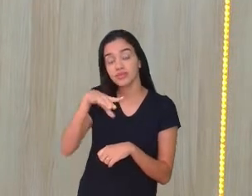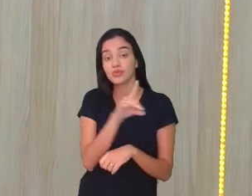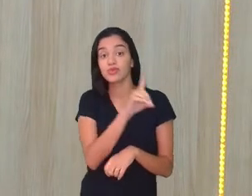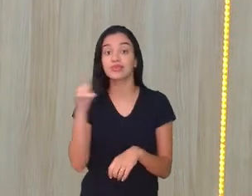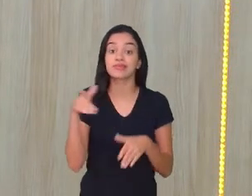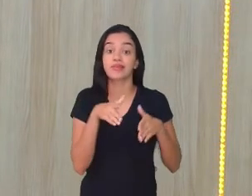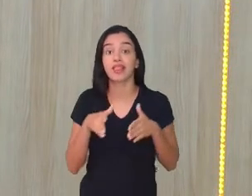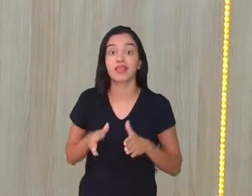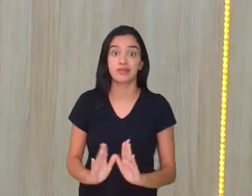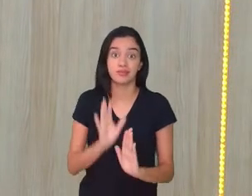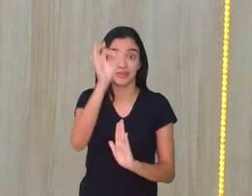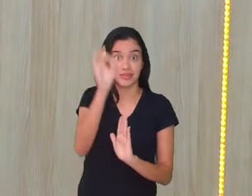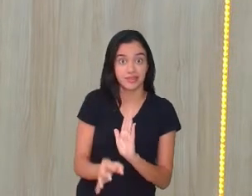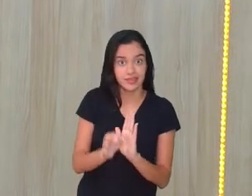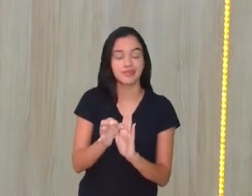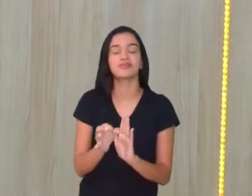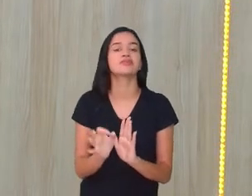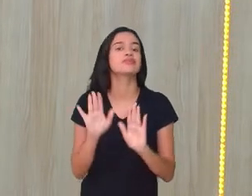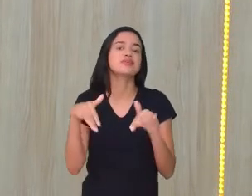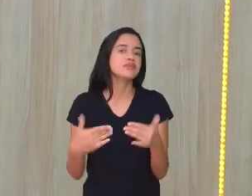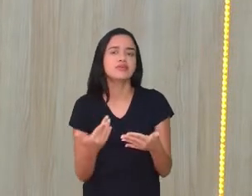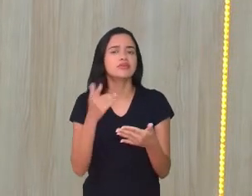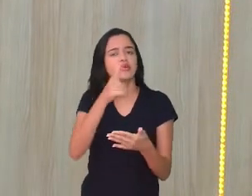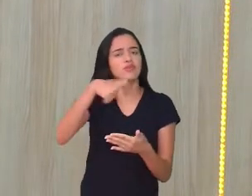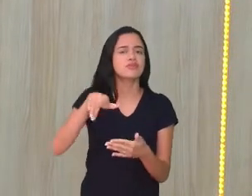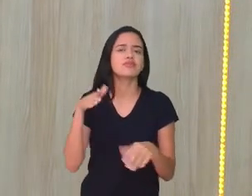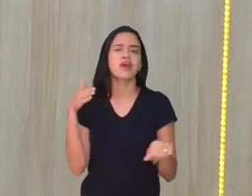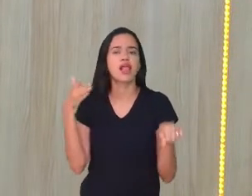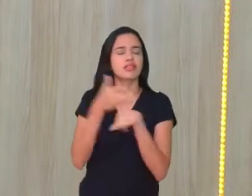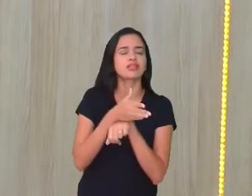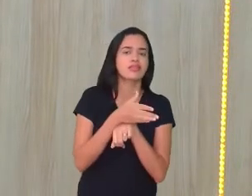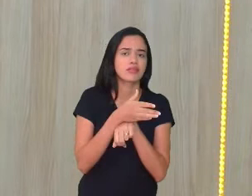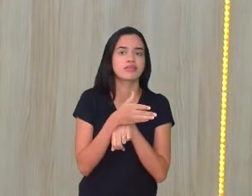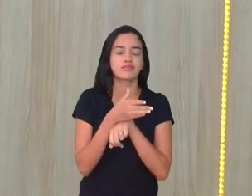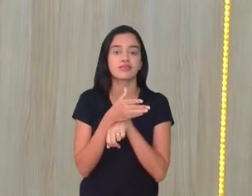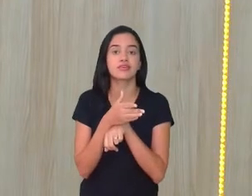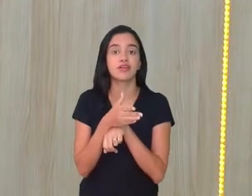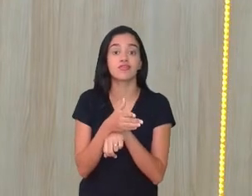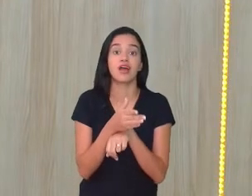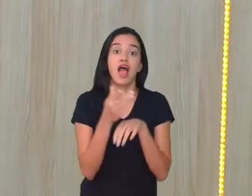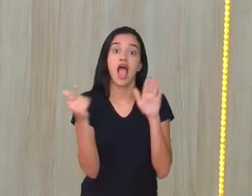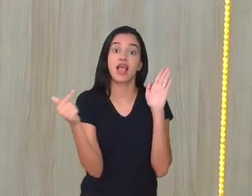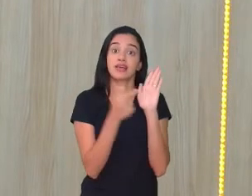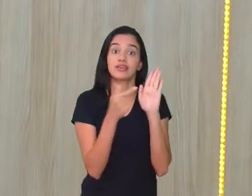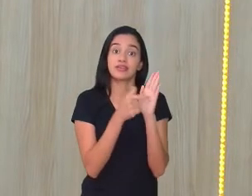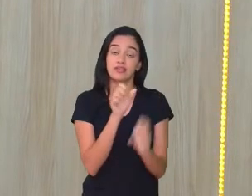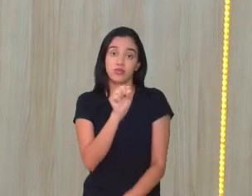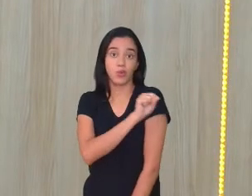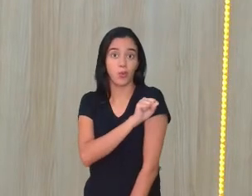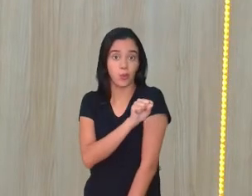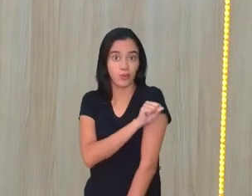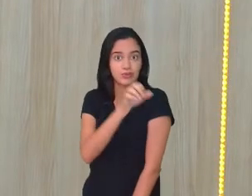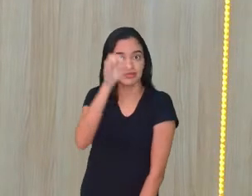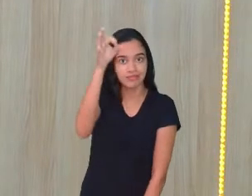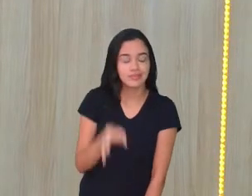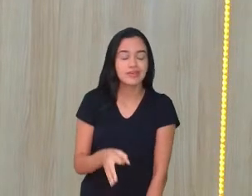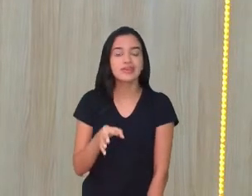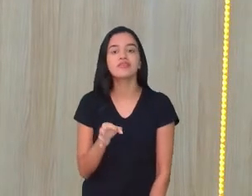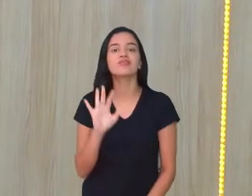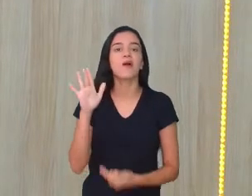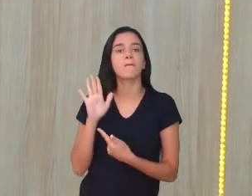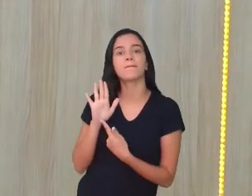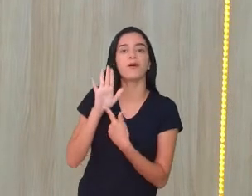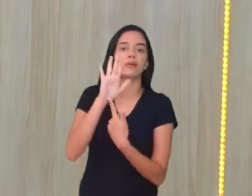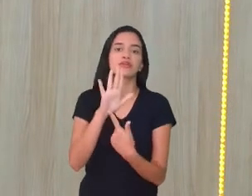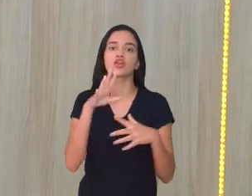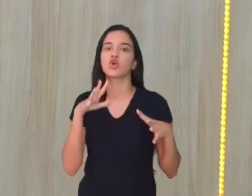seu nascimento. Belezinha? Então, você vai entrar na plataforma, vai clicar lá no 8º ano, certo? Vai aparecer